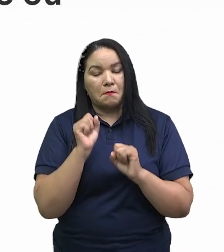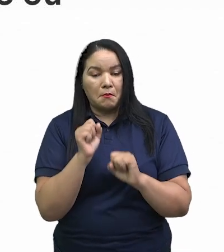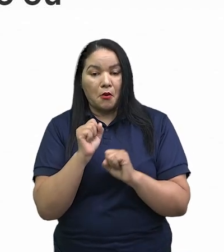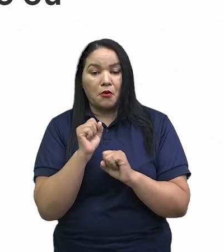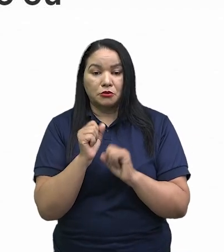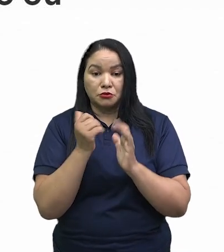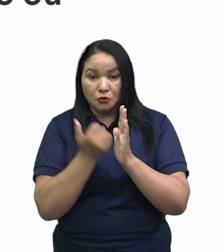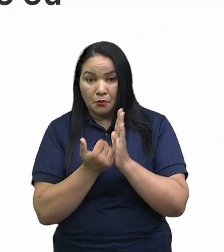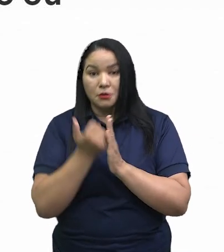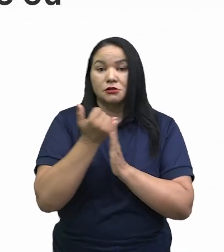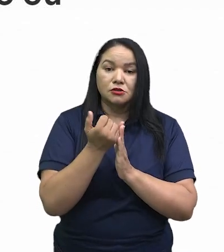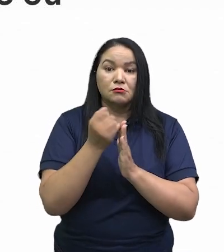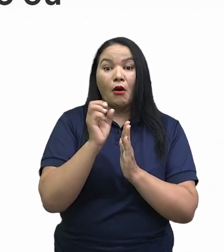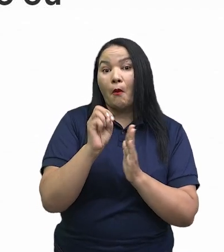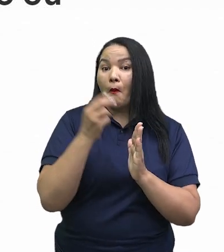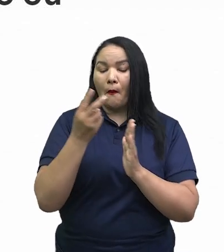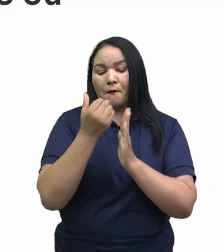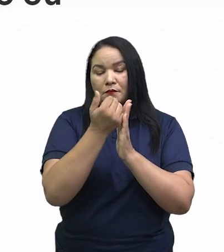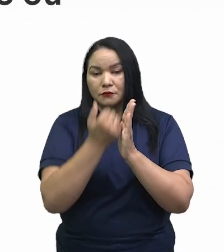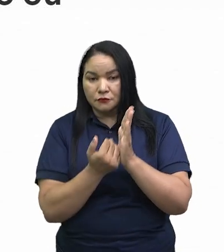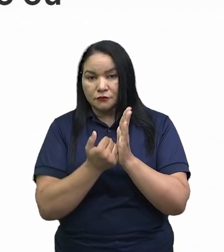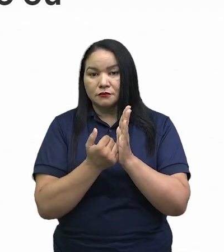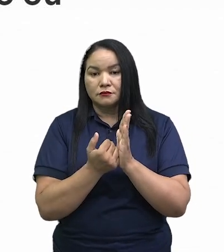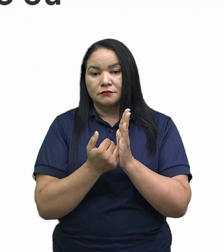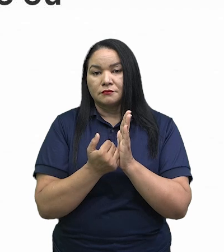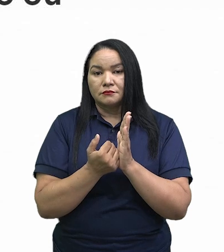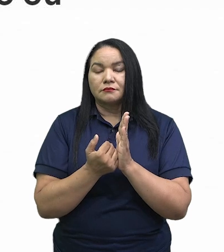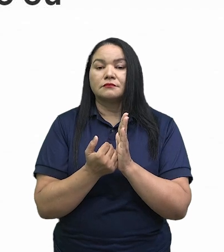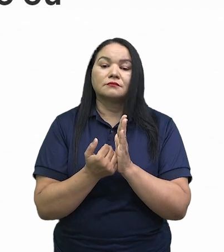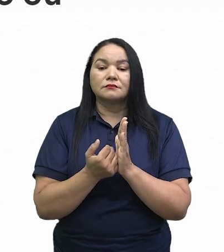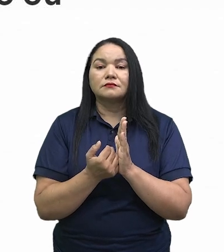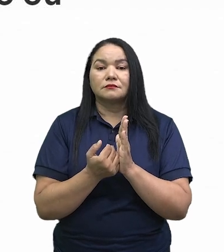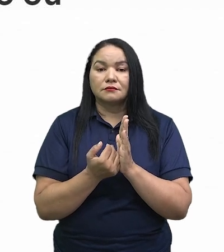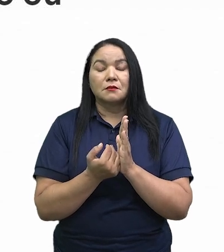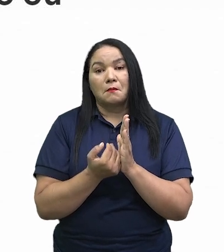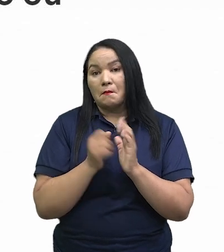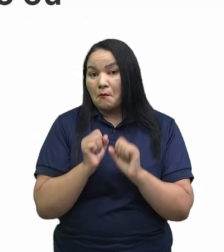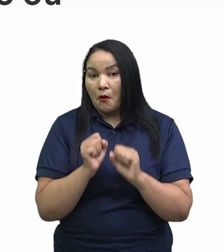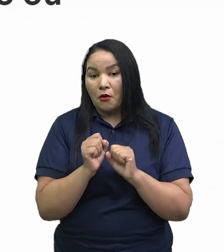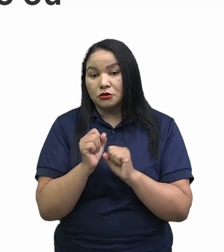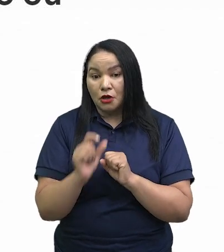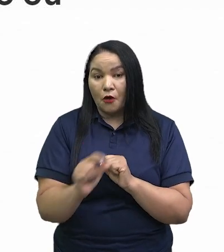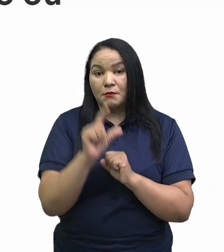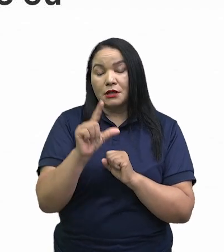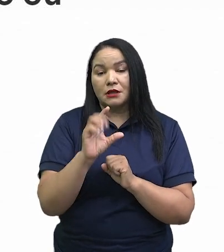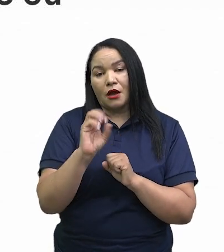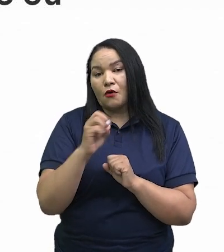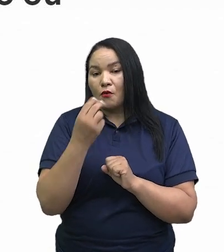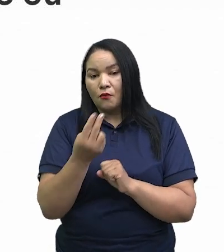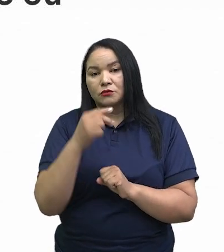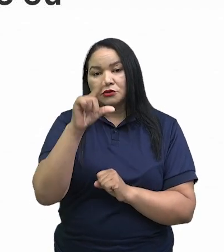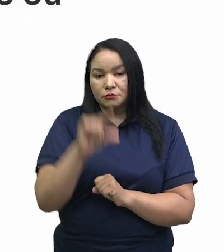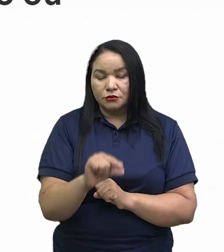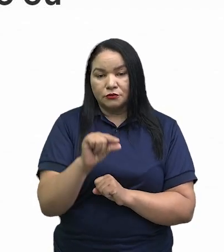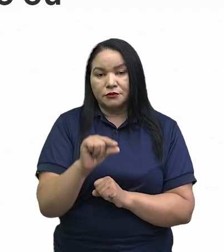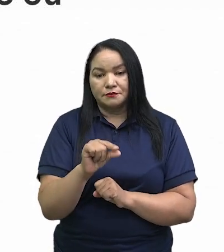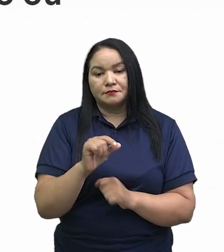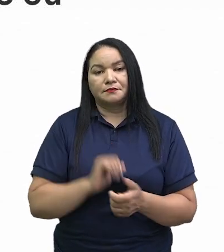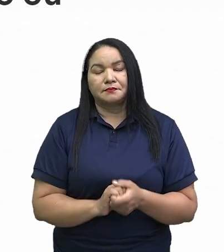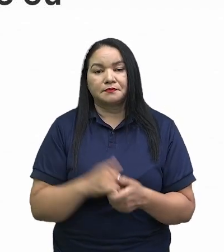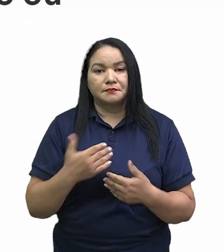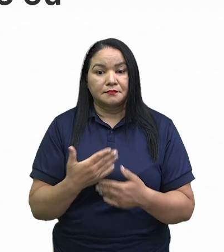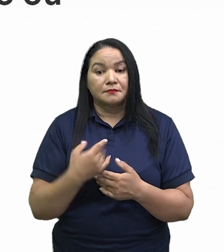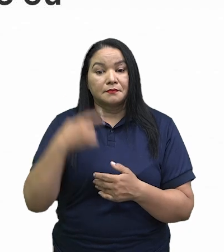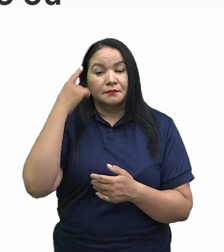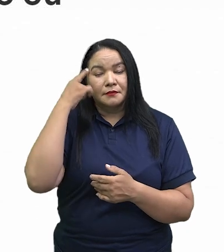esse valor ou para cima ou para baixo. E essa dinâmica aí no mundo das finanças é fundamental, por quê? Porque tem que